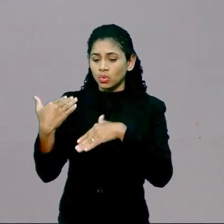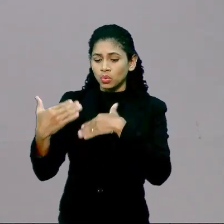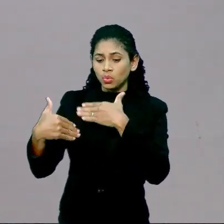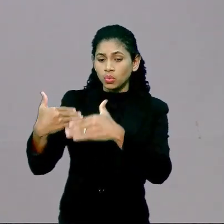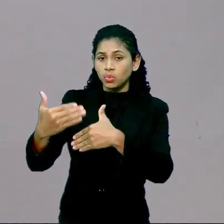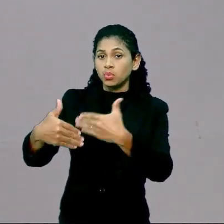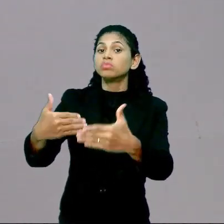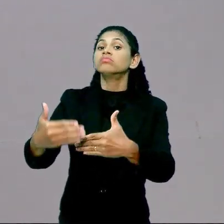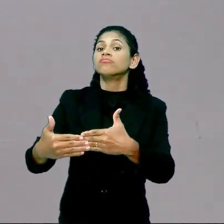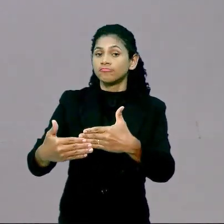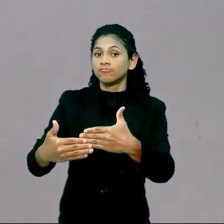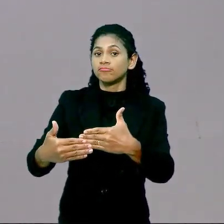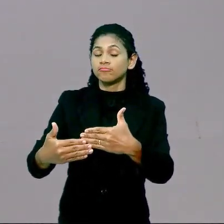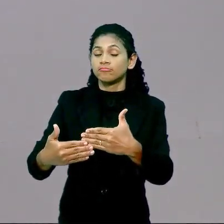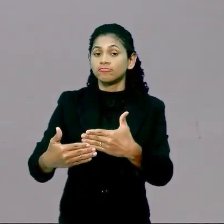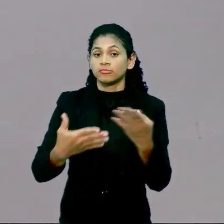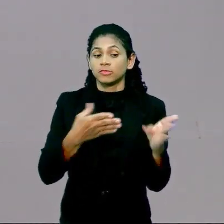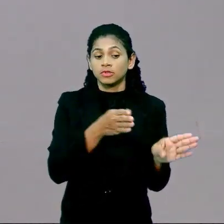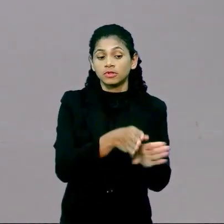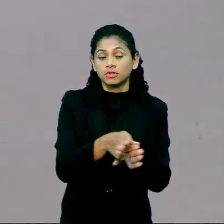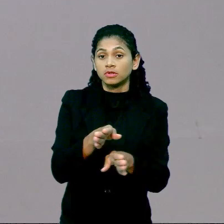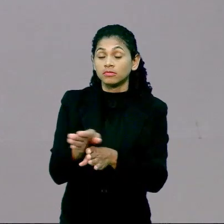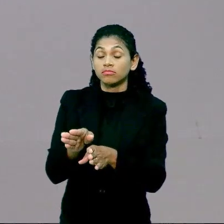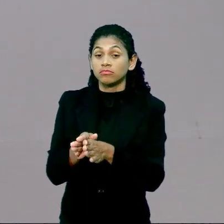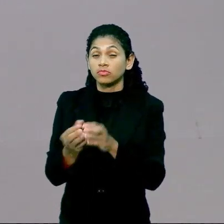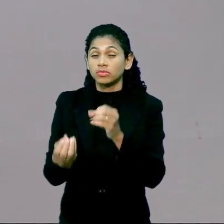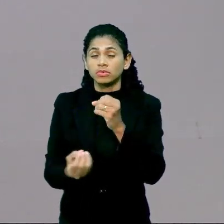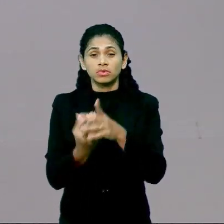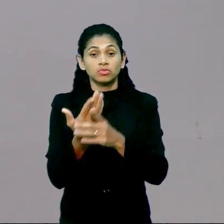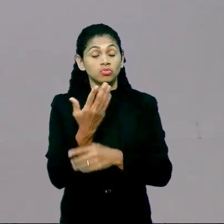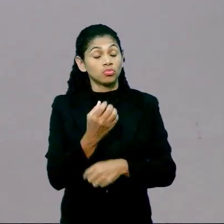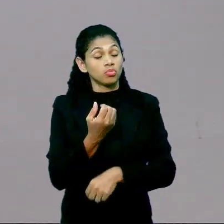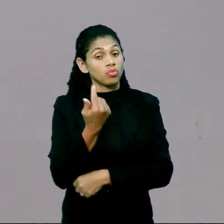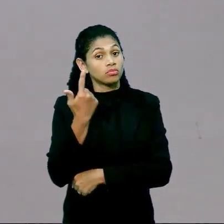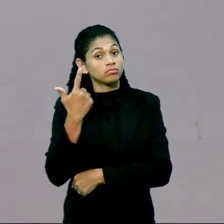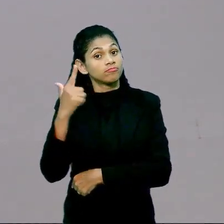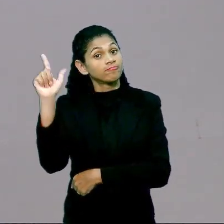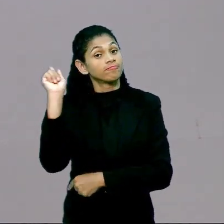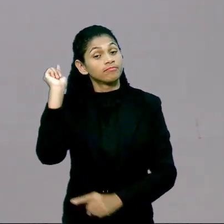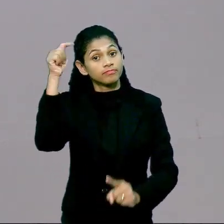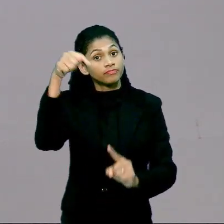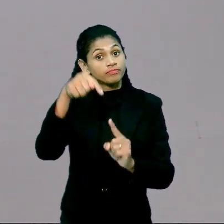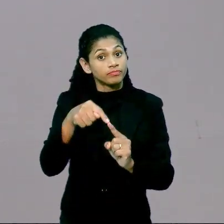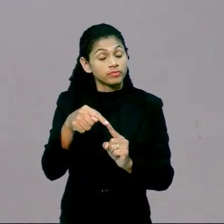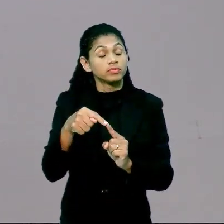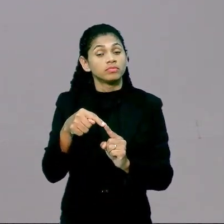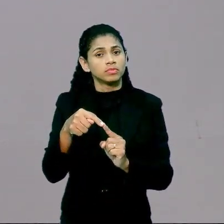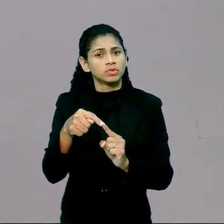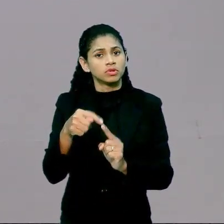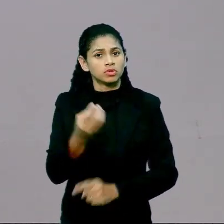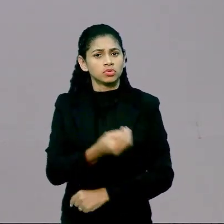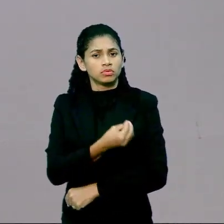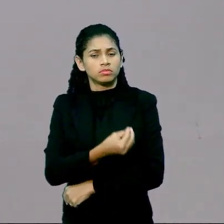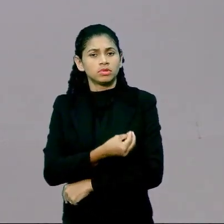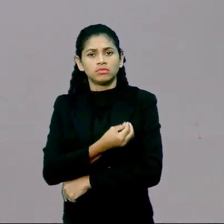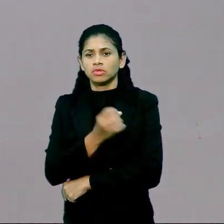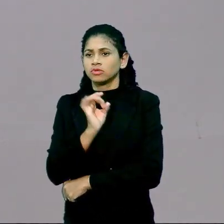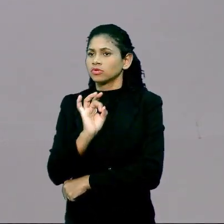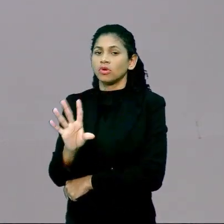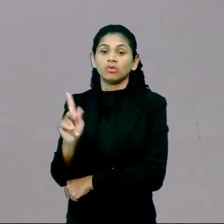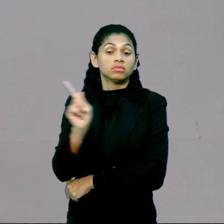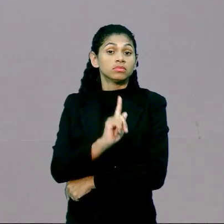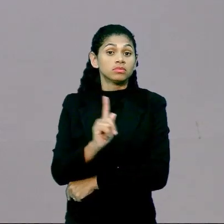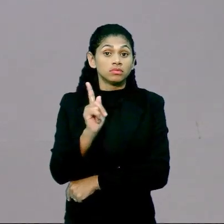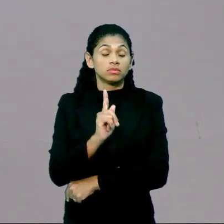direcionamento daquela prática foi criando um outro caráter, que era mais do que sobreviver, era mais do que